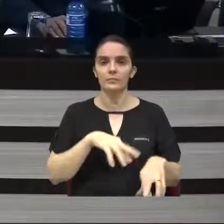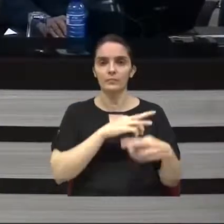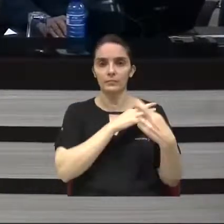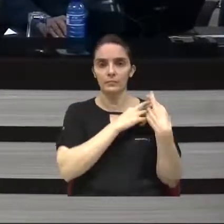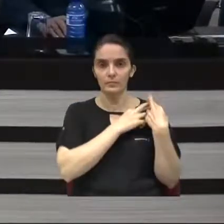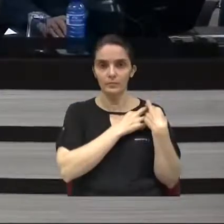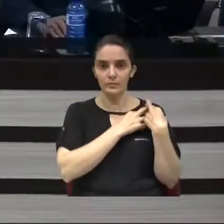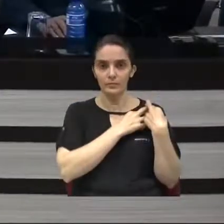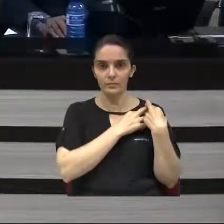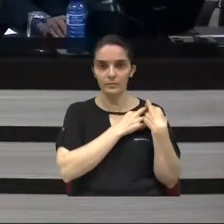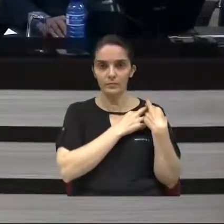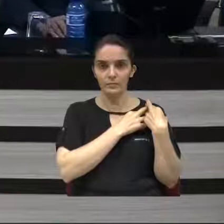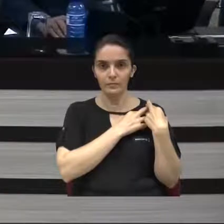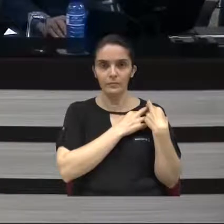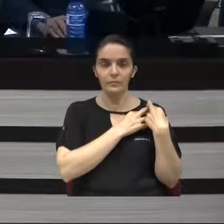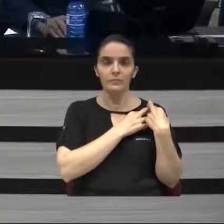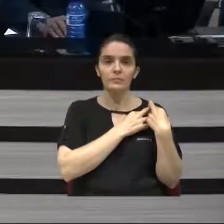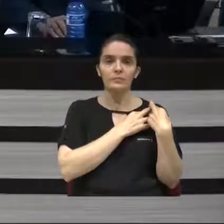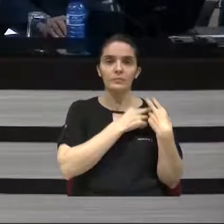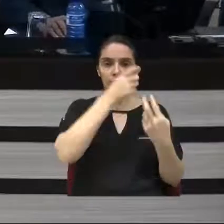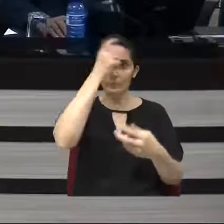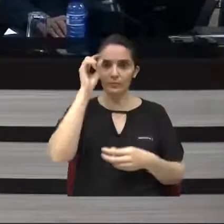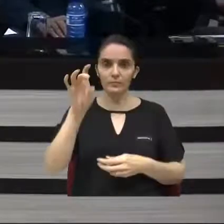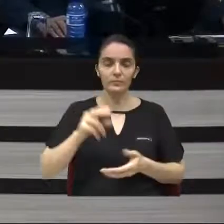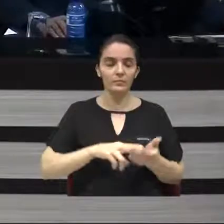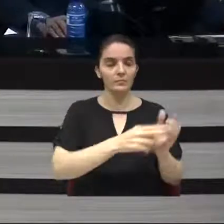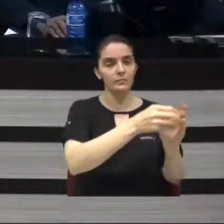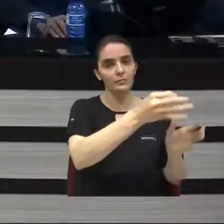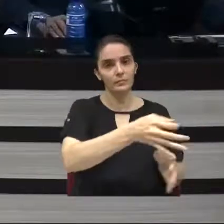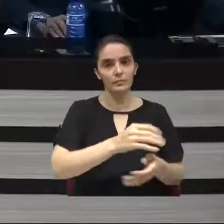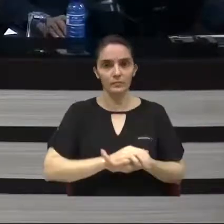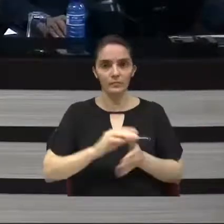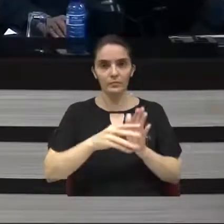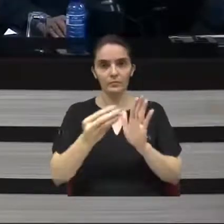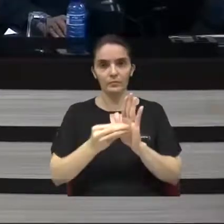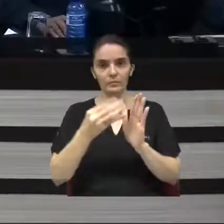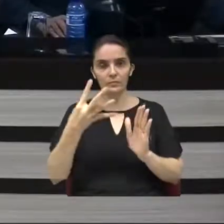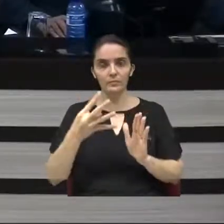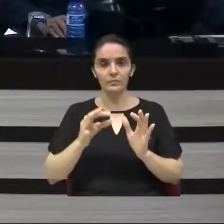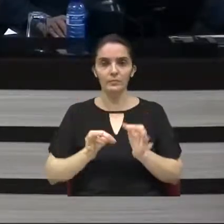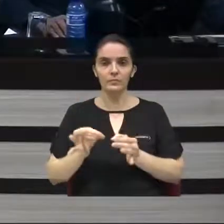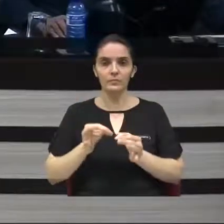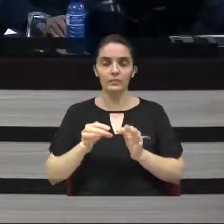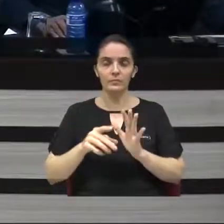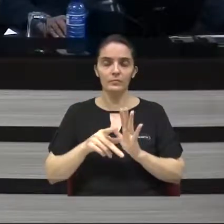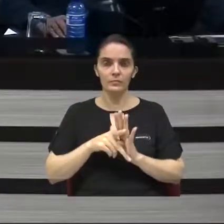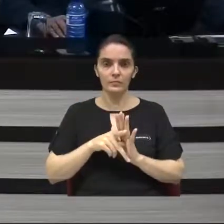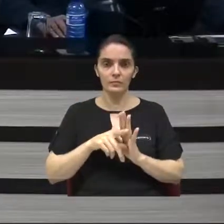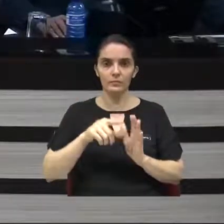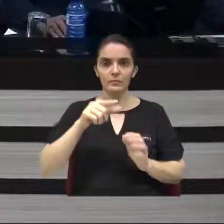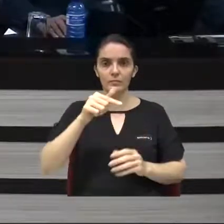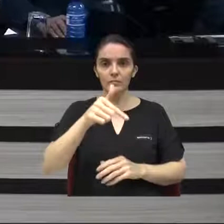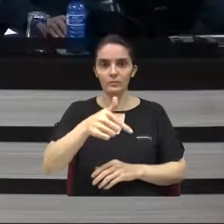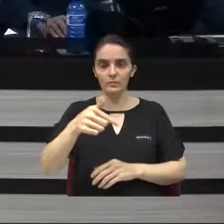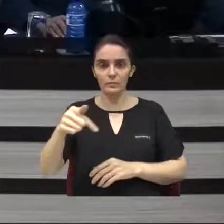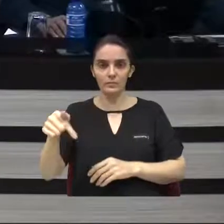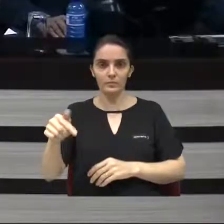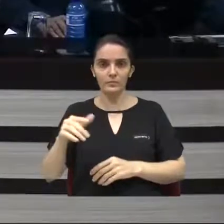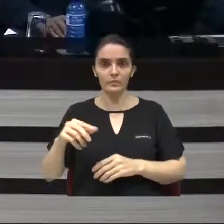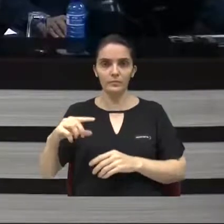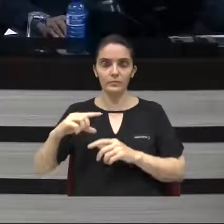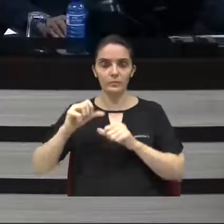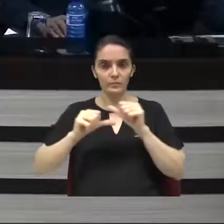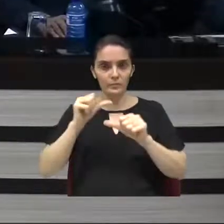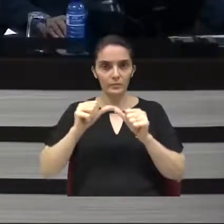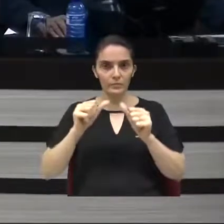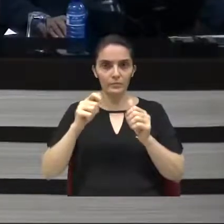Autoria, vereador Wagner Barbosa. Às comissões. Emenda número 4 ao projeto de lei 277/2018, modifica a redação